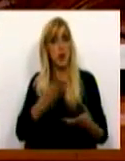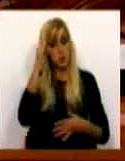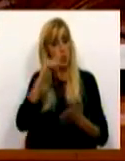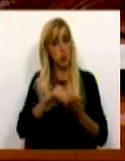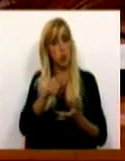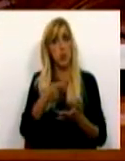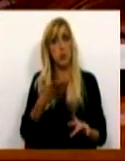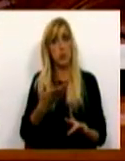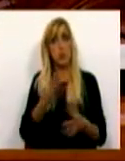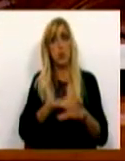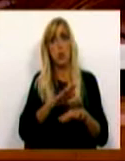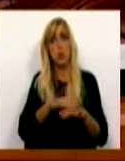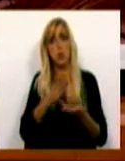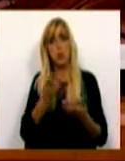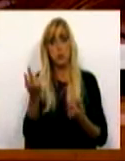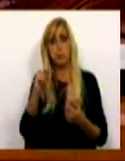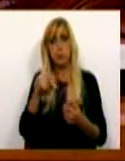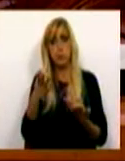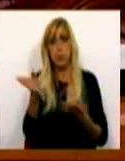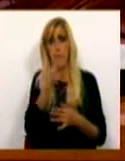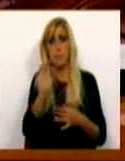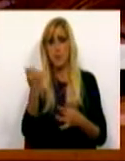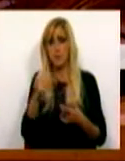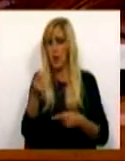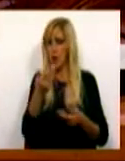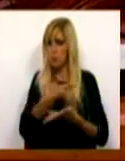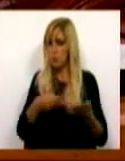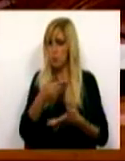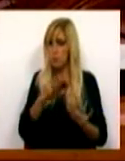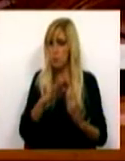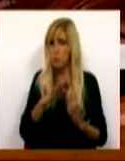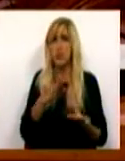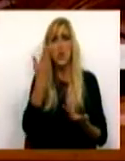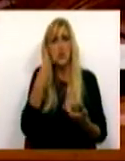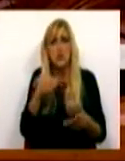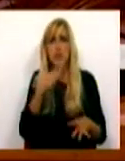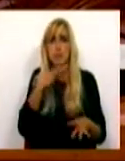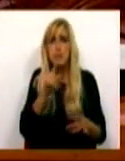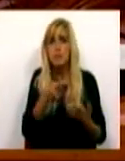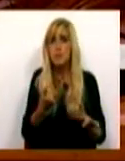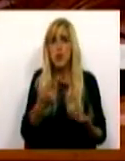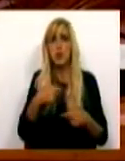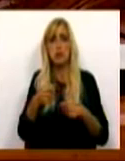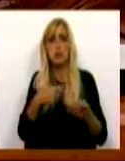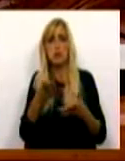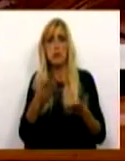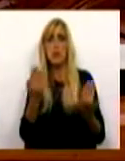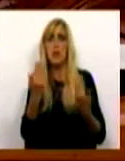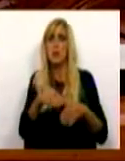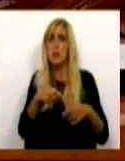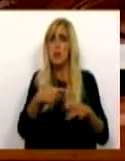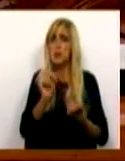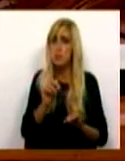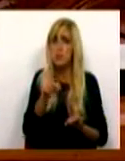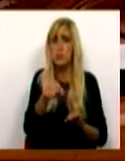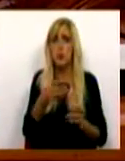concluído pela ocorrência de más práticas comerciais, insuficiente ou inexistente gestão de conflitos de interesses e limitada ou ineficaz a ação